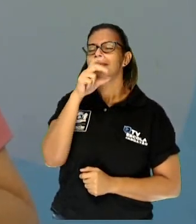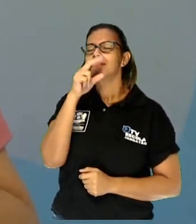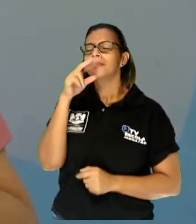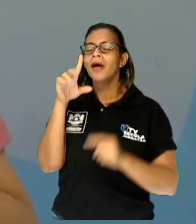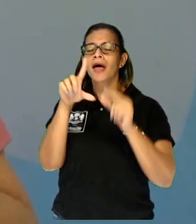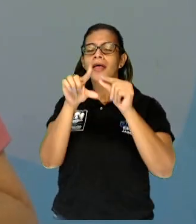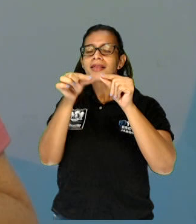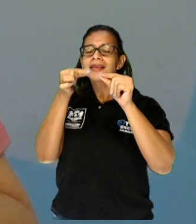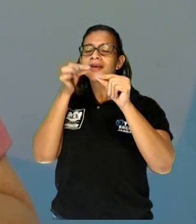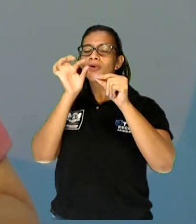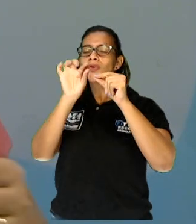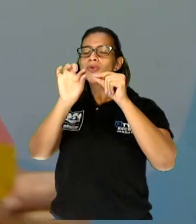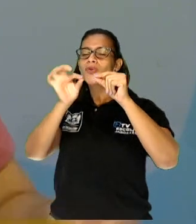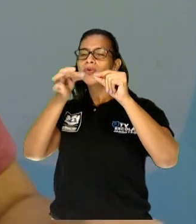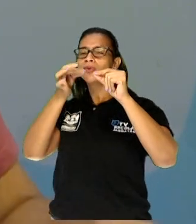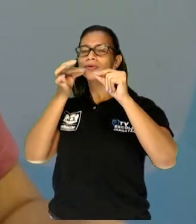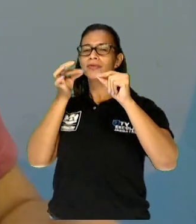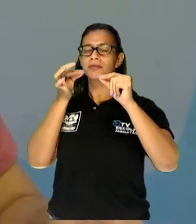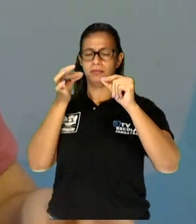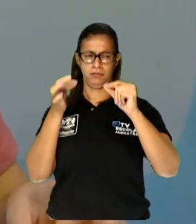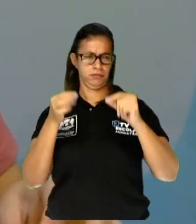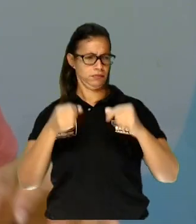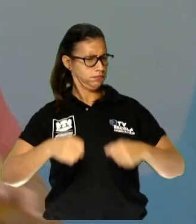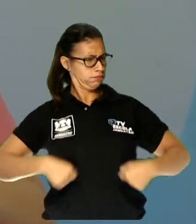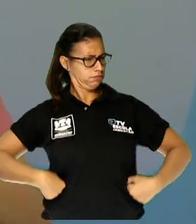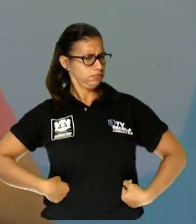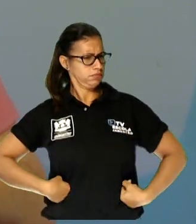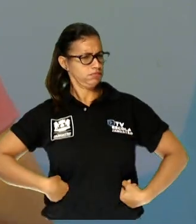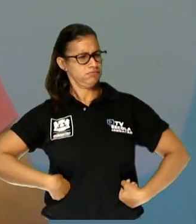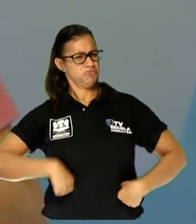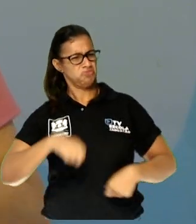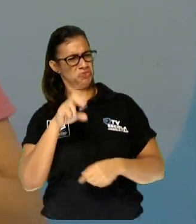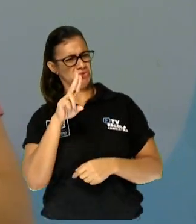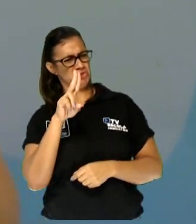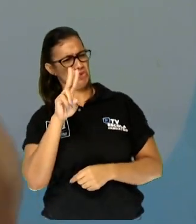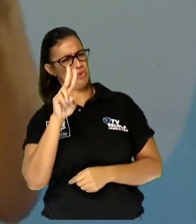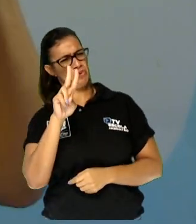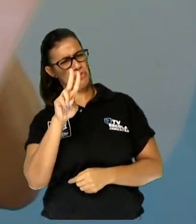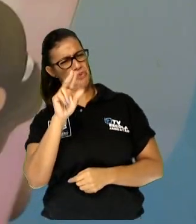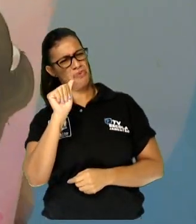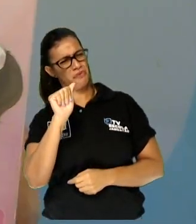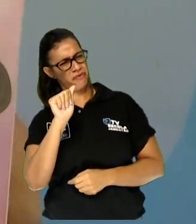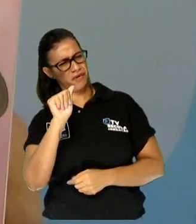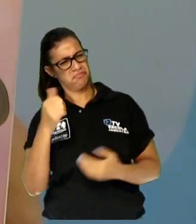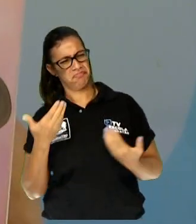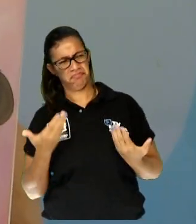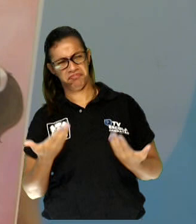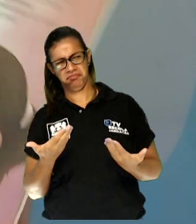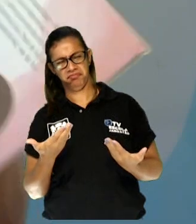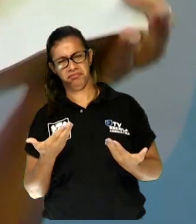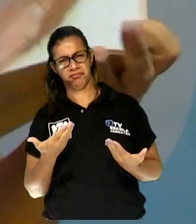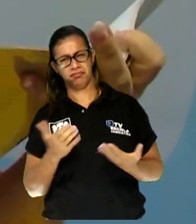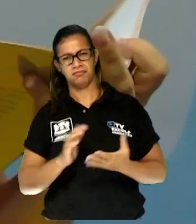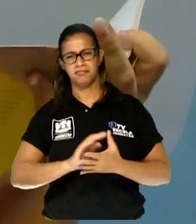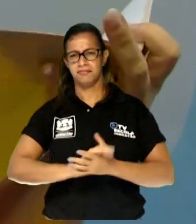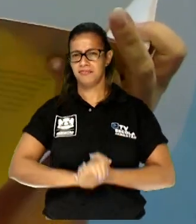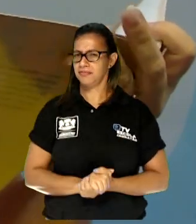uva. De uva? Bia bem que pensou. Olha, cheiro de